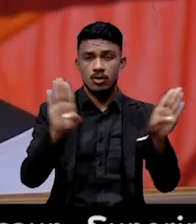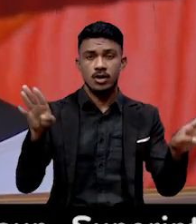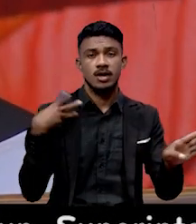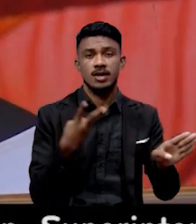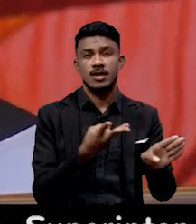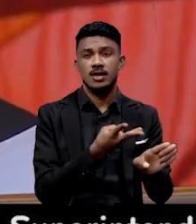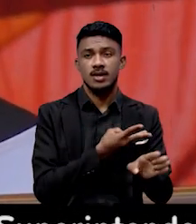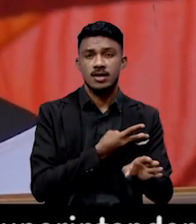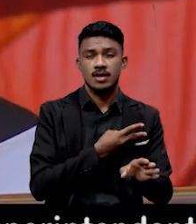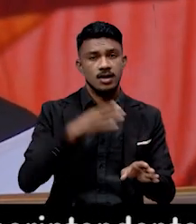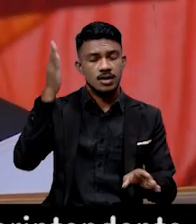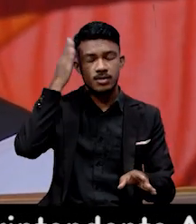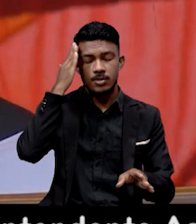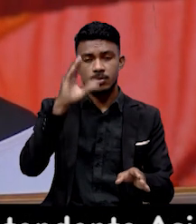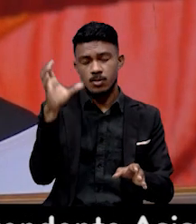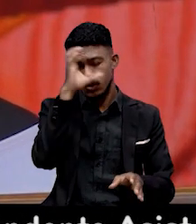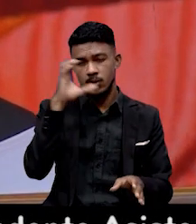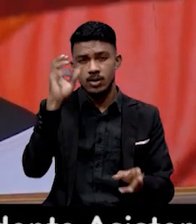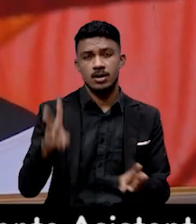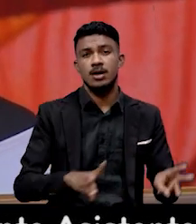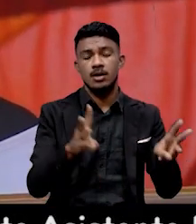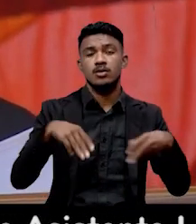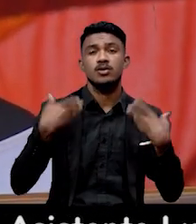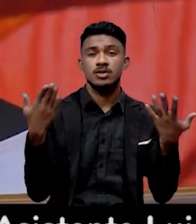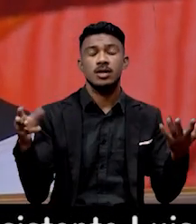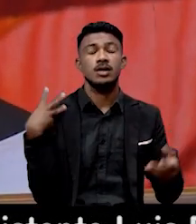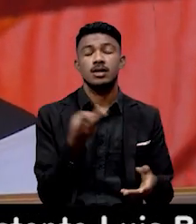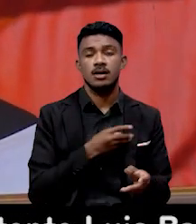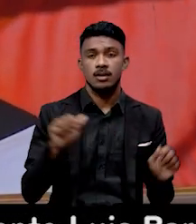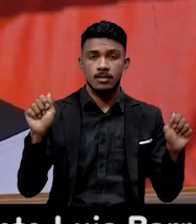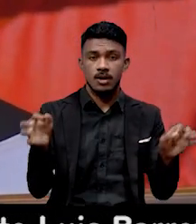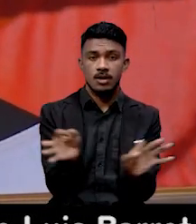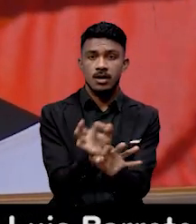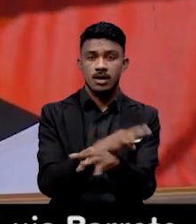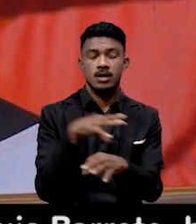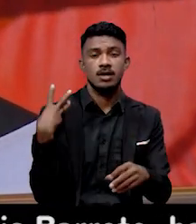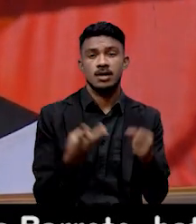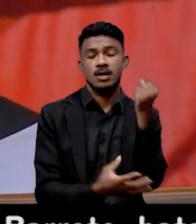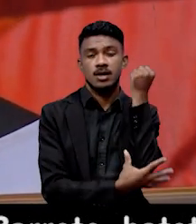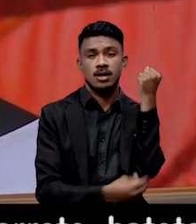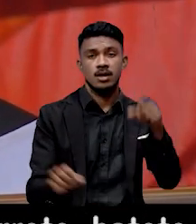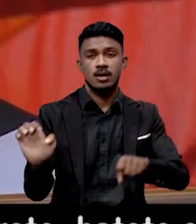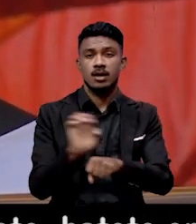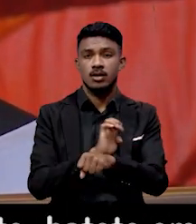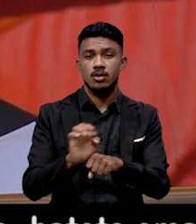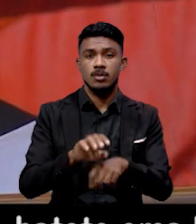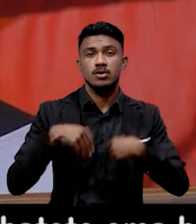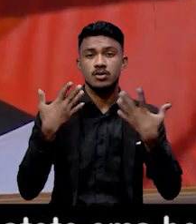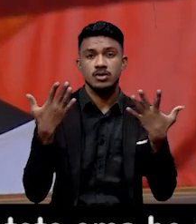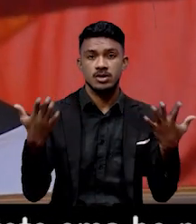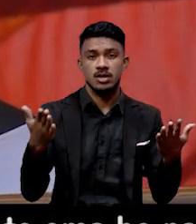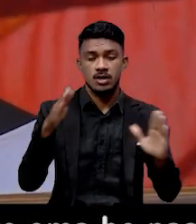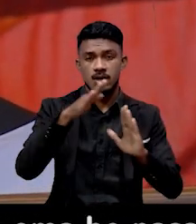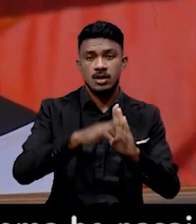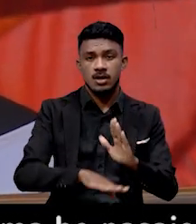hotu-hotu buka dalar fo, ba oisa makita bela hadiah, lalais, kita ni ekonomi. Oisa ha menos